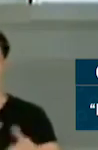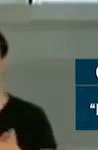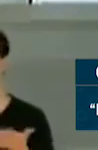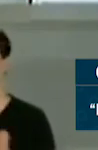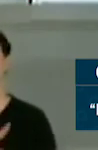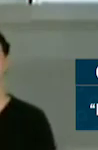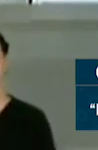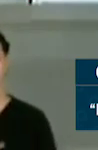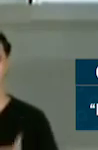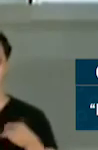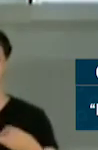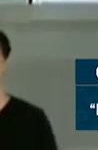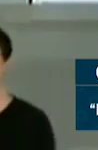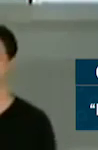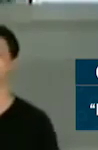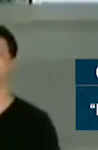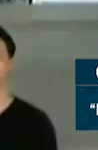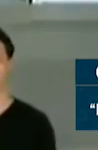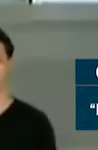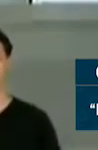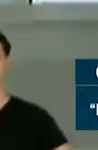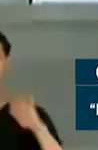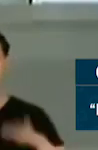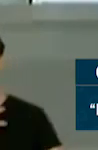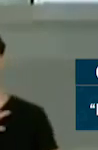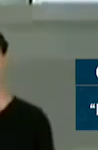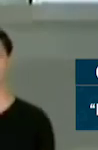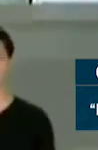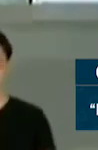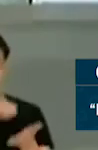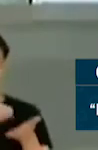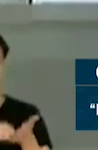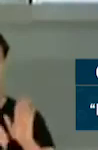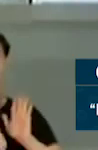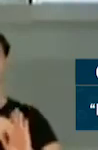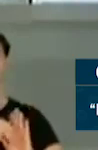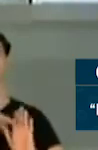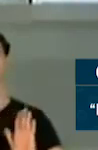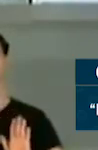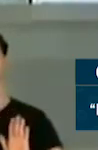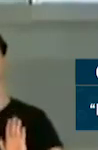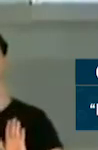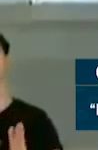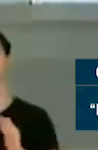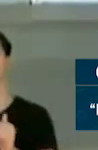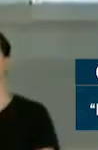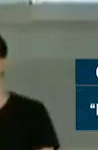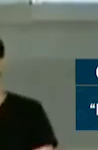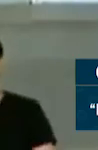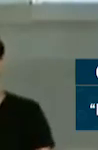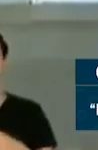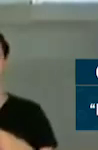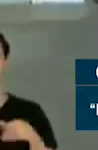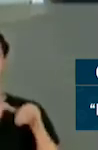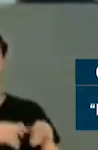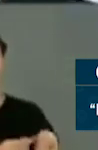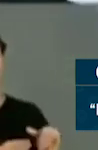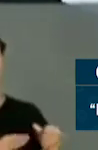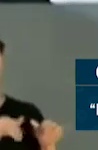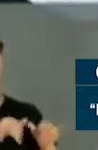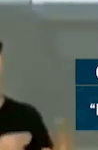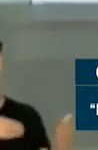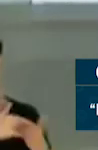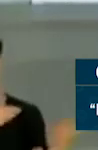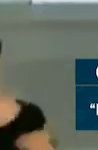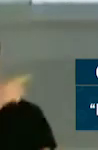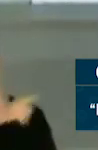lá. Tá entendendo? Talvez o presidente escreva uma nota um dia pedindo desculpa também por ter mantido ele até hoje como líder